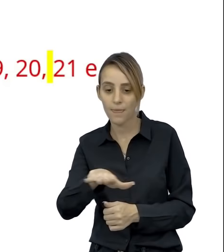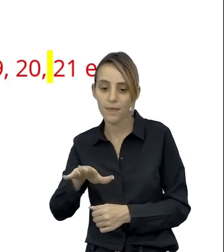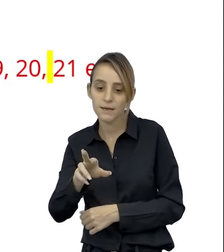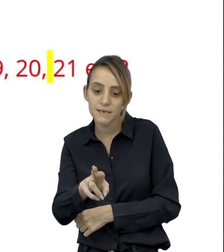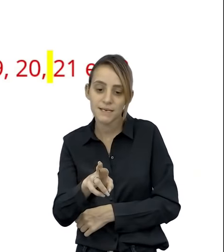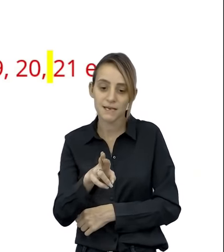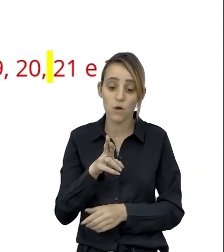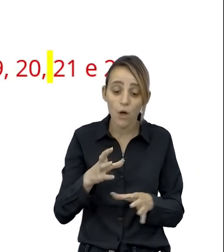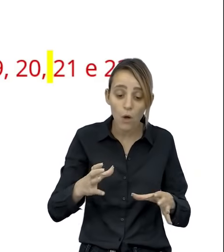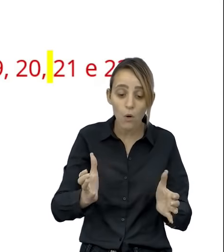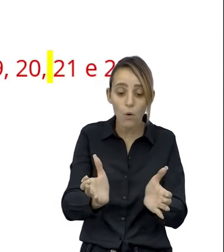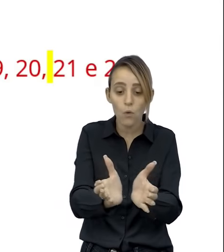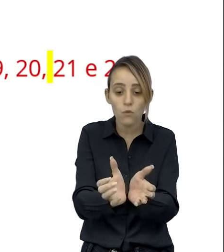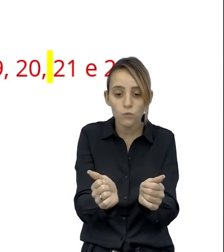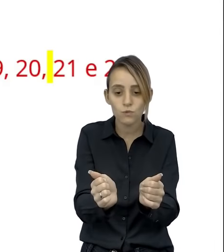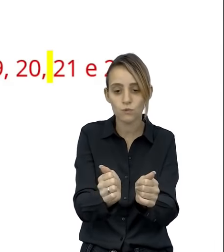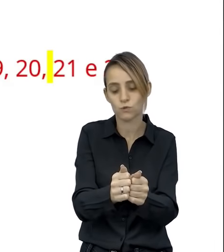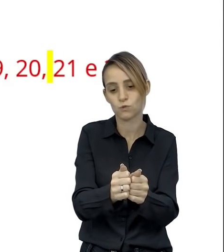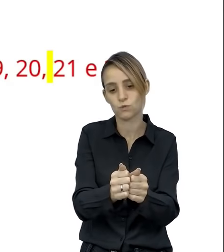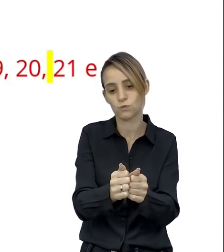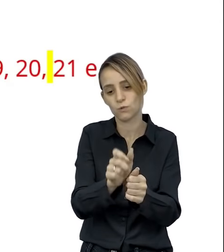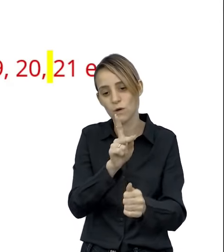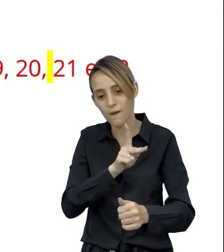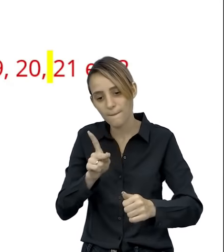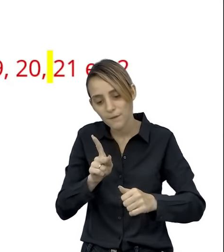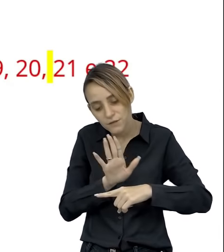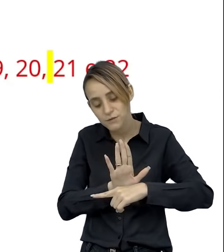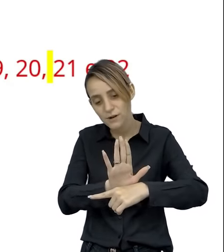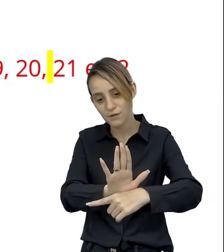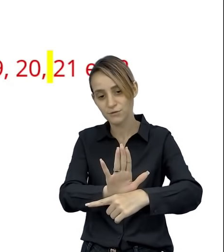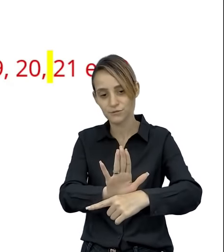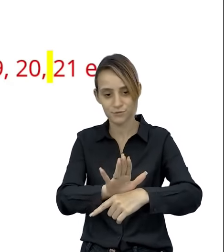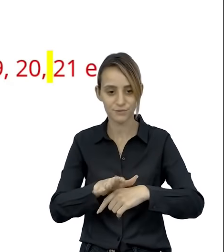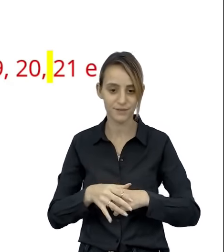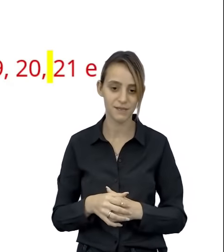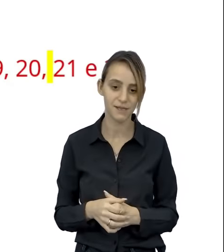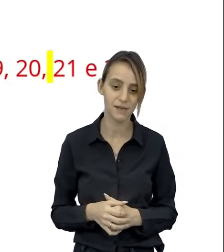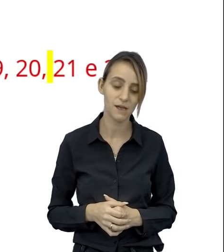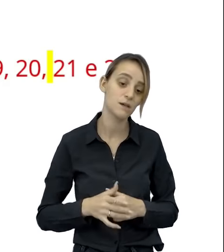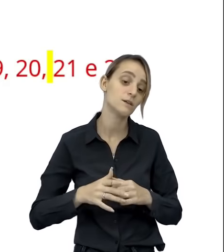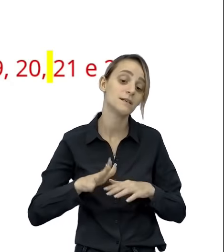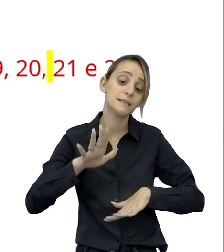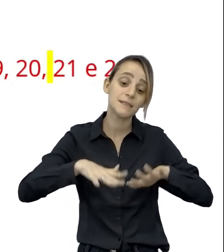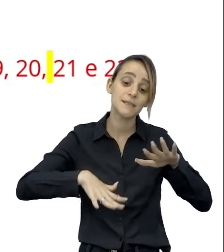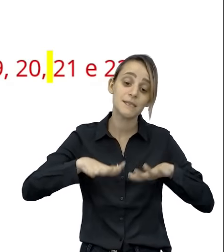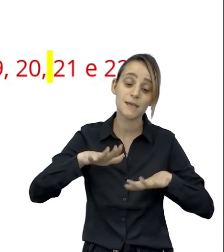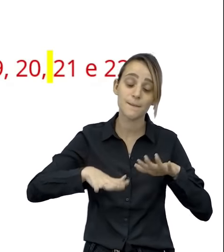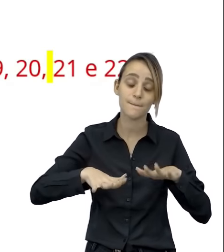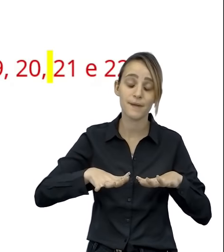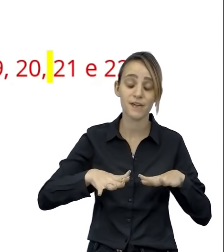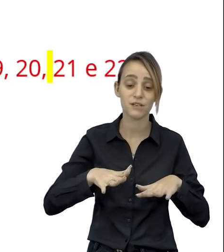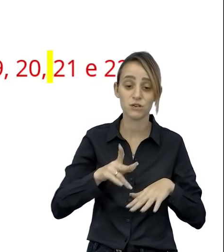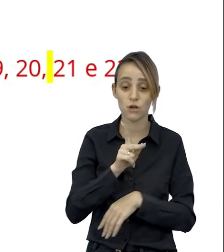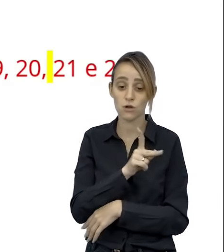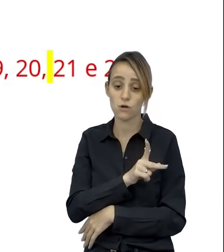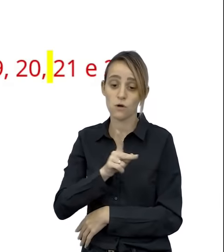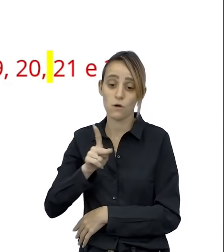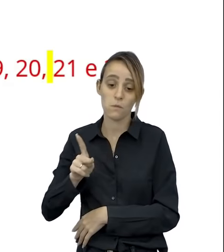construída coletivamente, com o apoio e a intervenção do professor. Tudo a depender do que